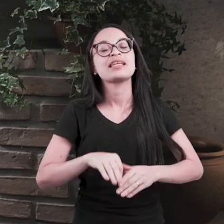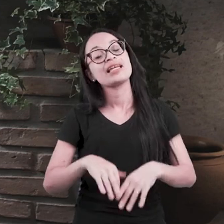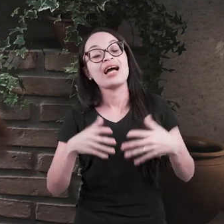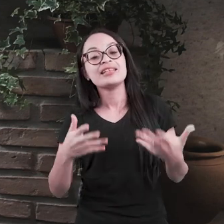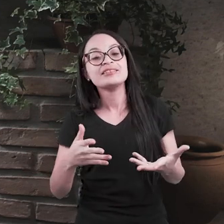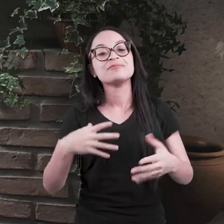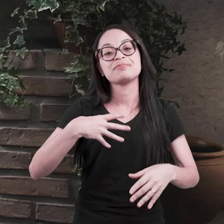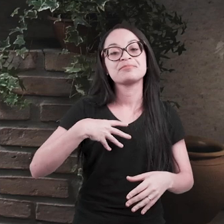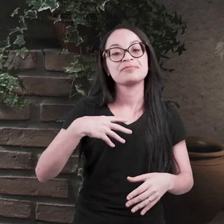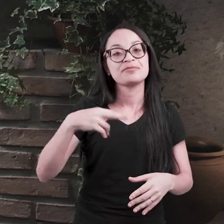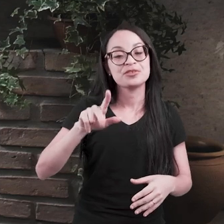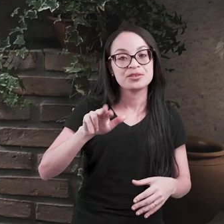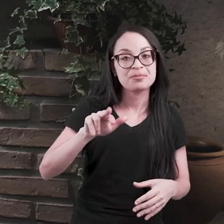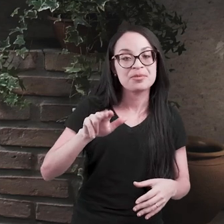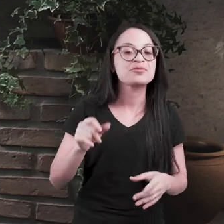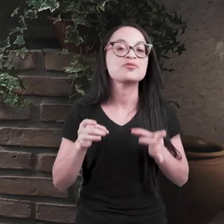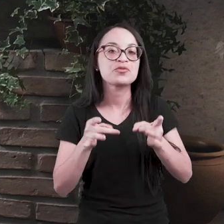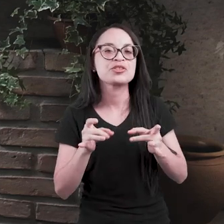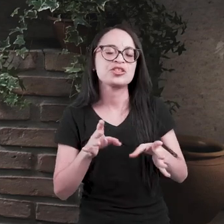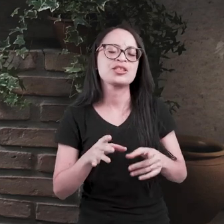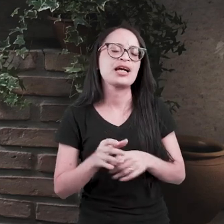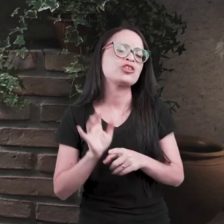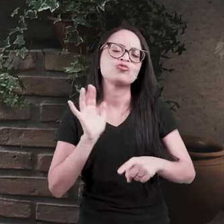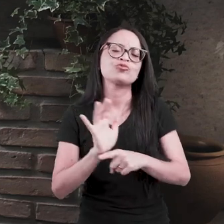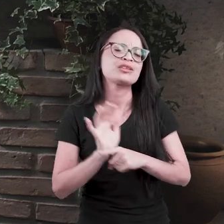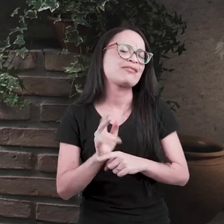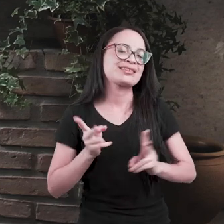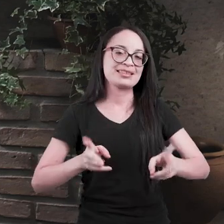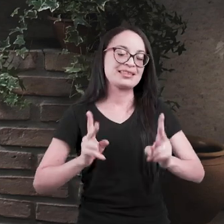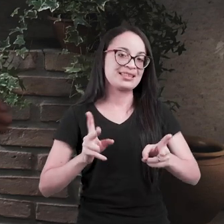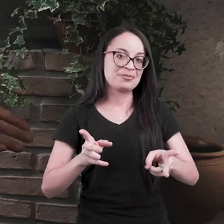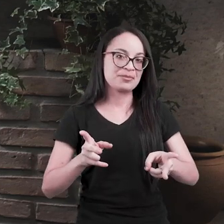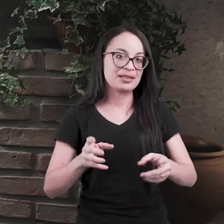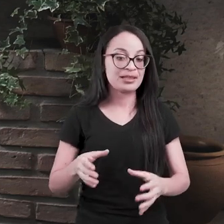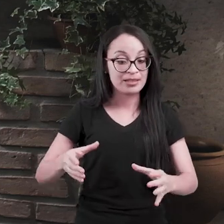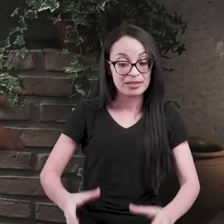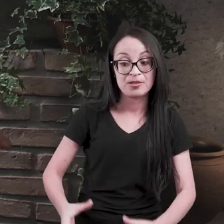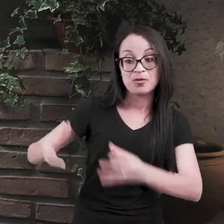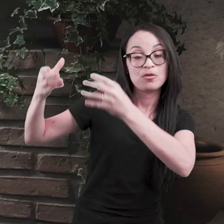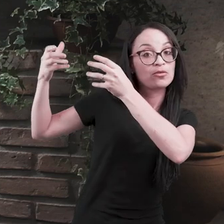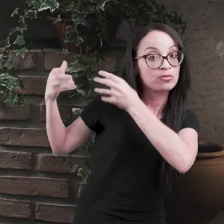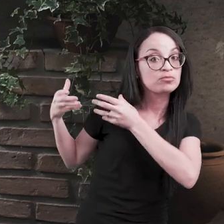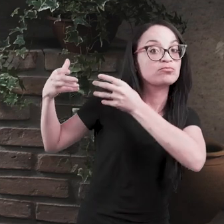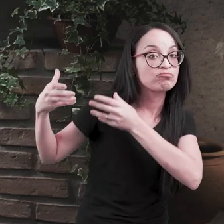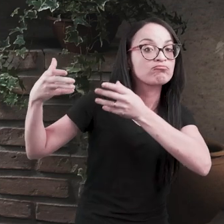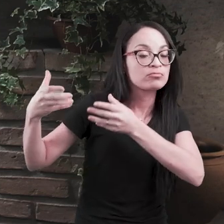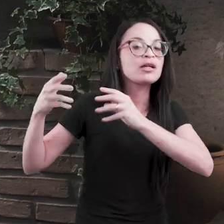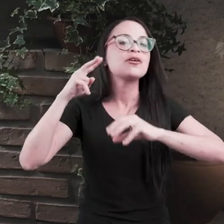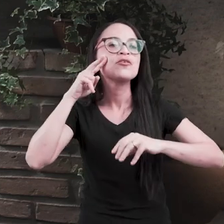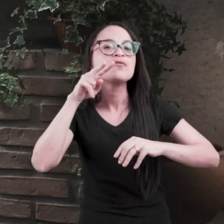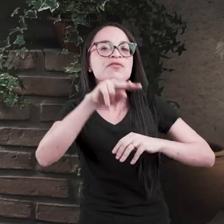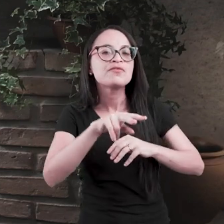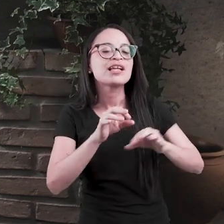e botava para meus irmãos vender. A gente sempre ajudava a carregar as vasilhas e a gente via ela fazendo,